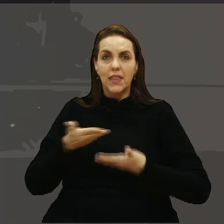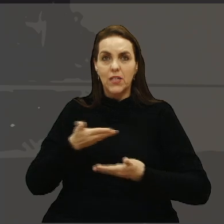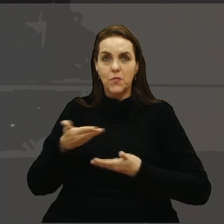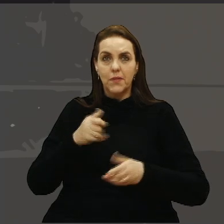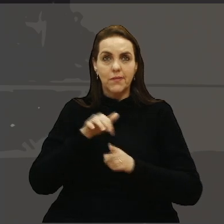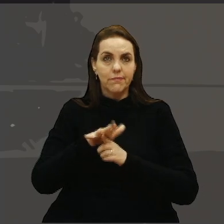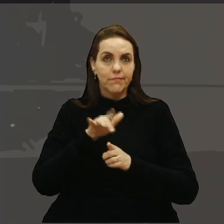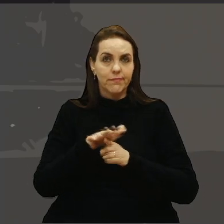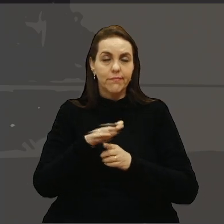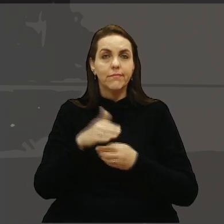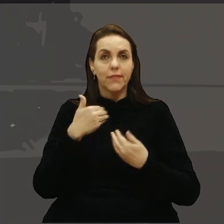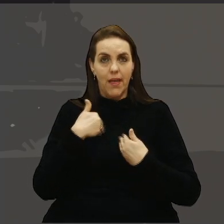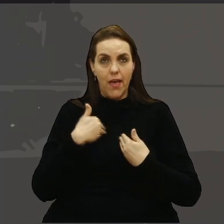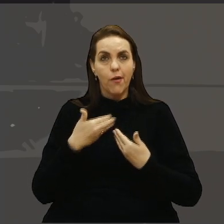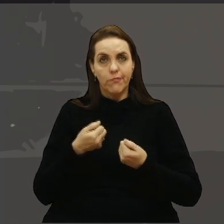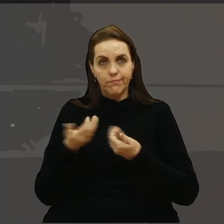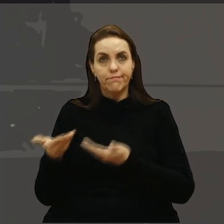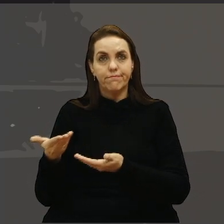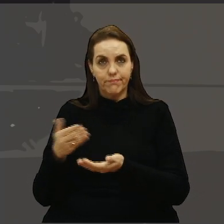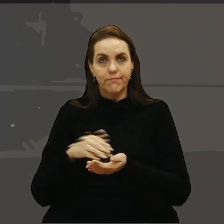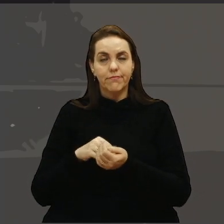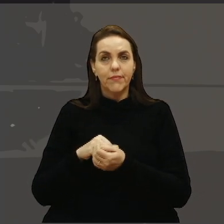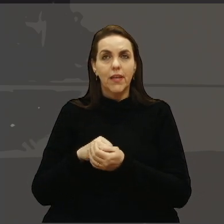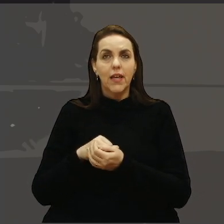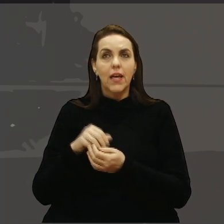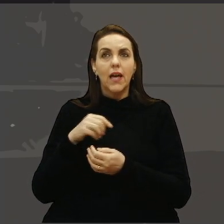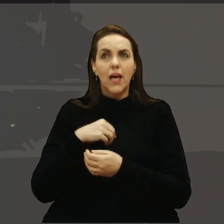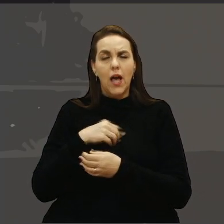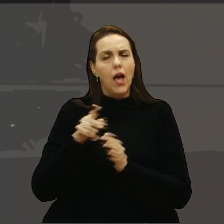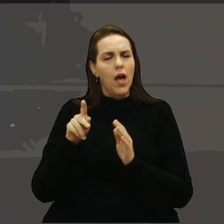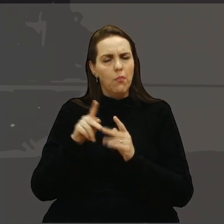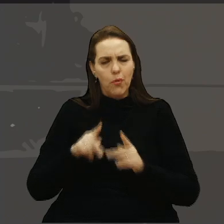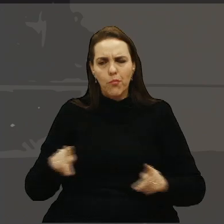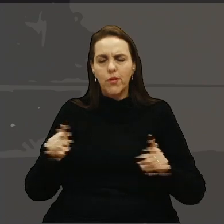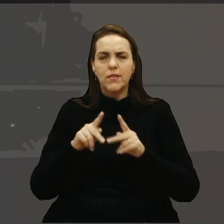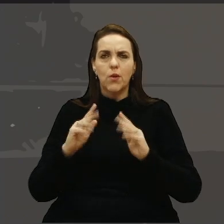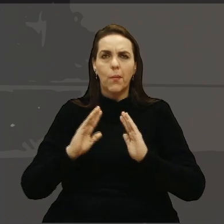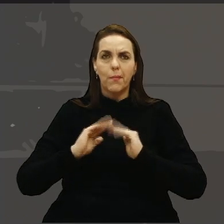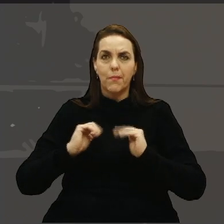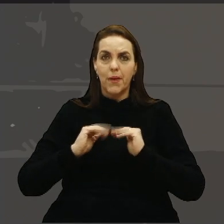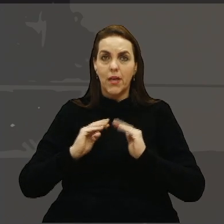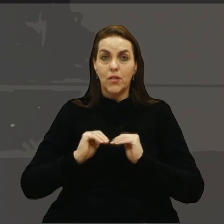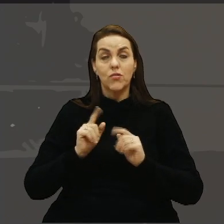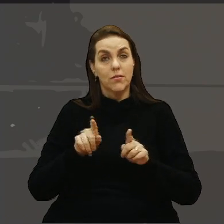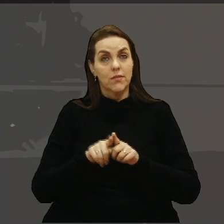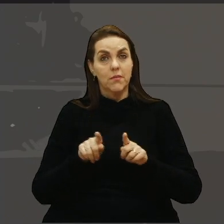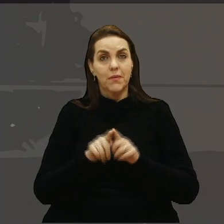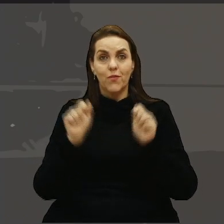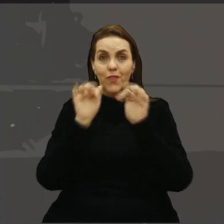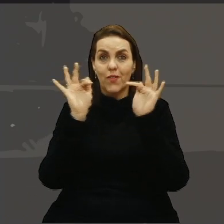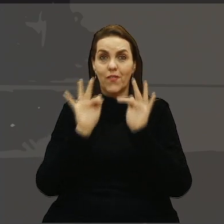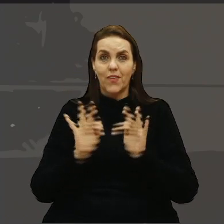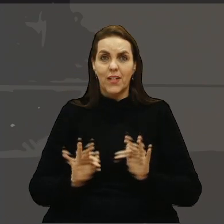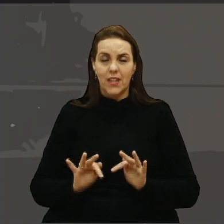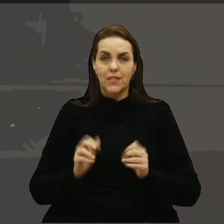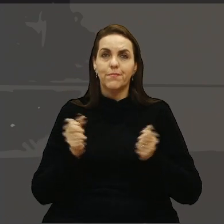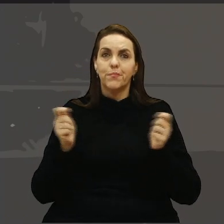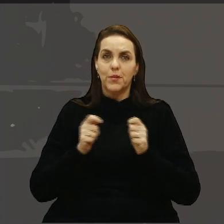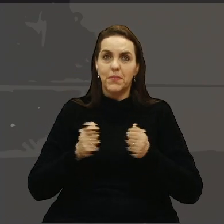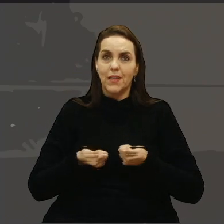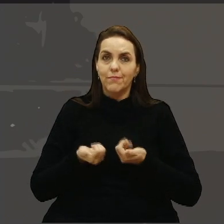desse vereador, do qual a população faz os pedidos, e eu fico muito feliz quando a gente pode